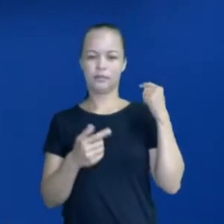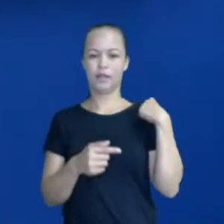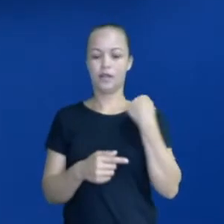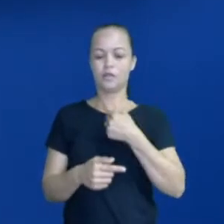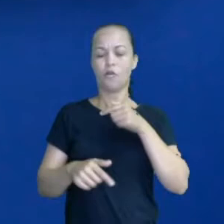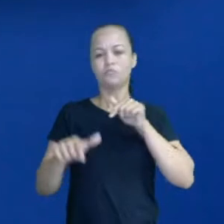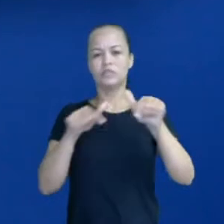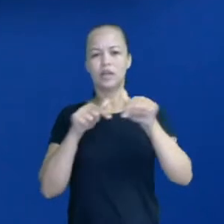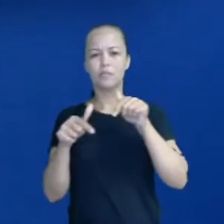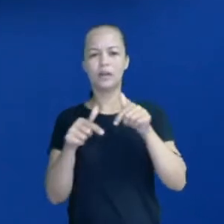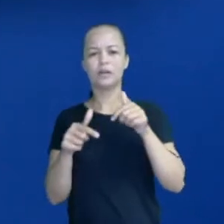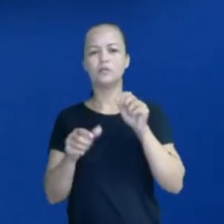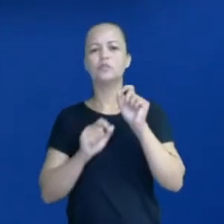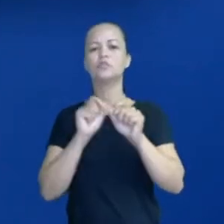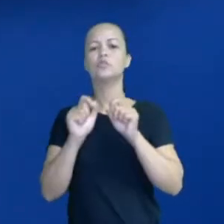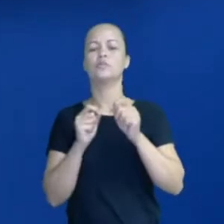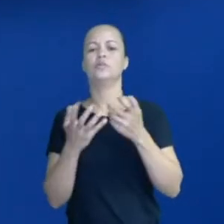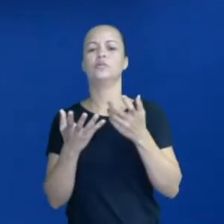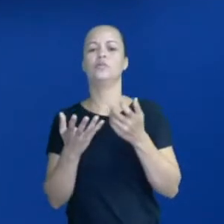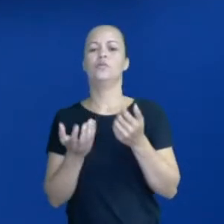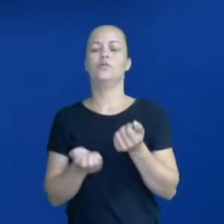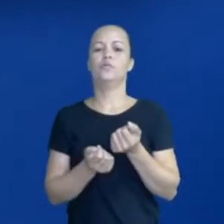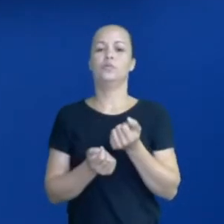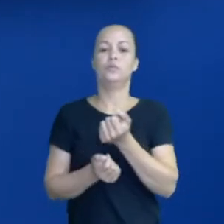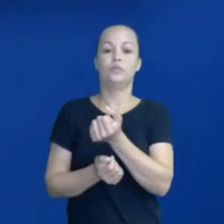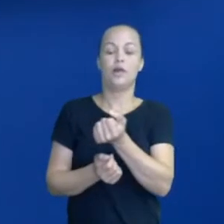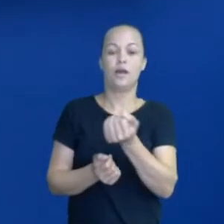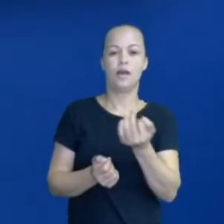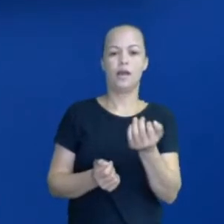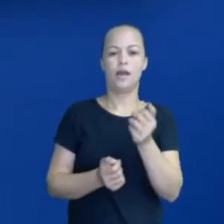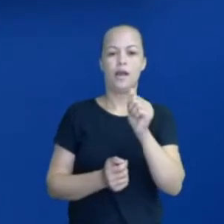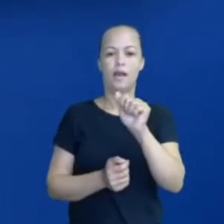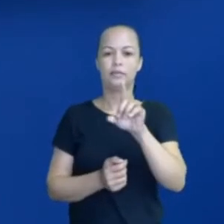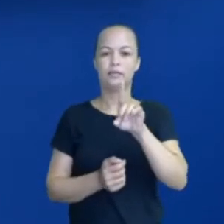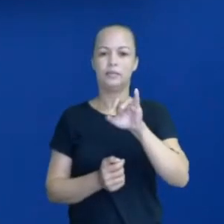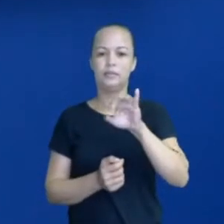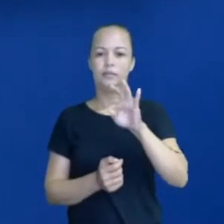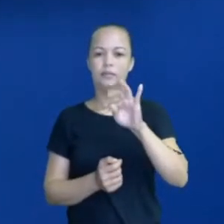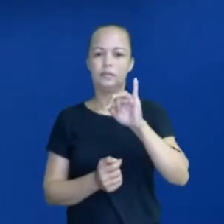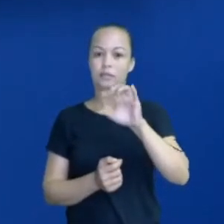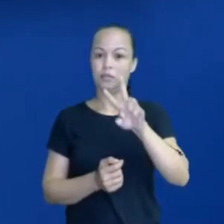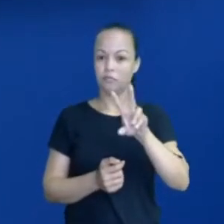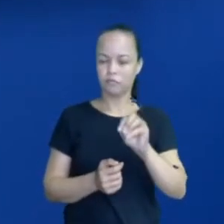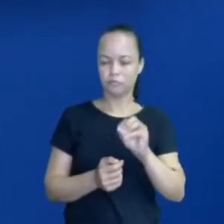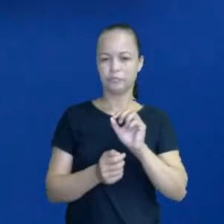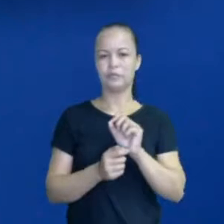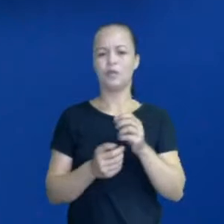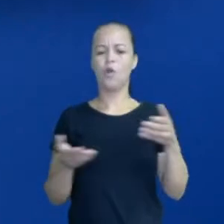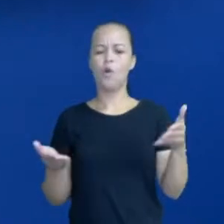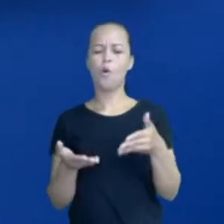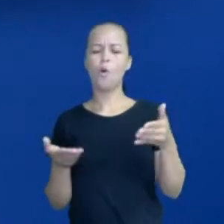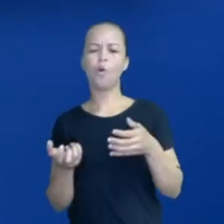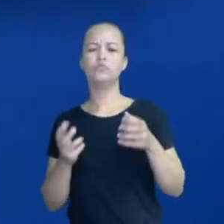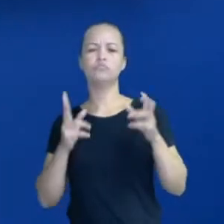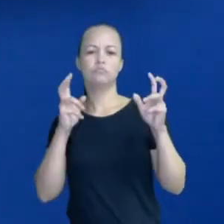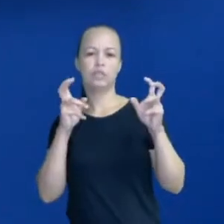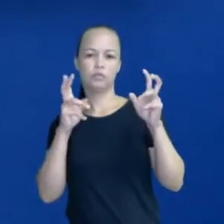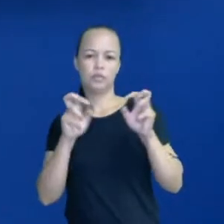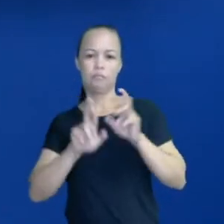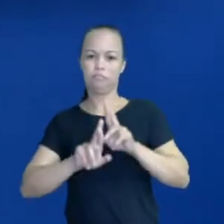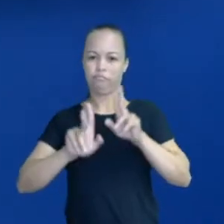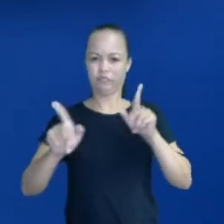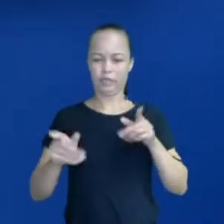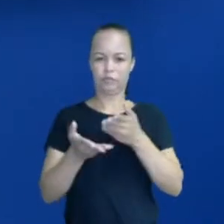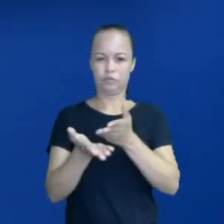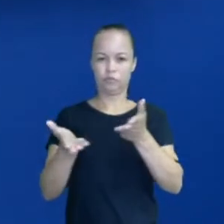do campo aditivo, tá? Mas eu não vou voltar a ele agora. Eu quero hoje trabalhar um tema diferente com